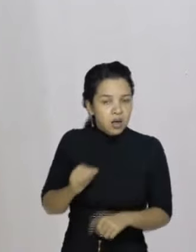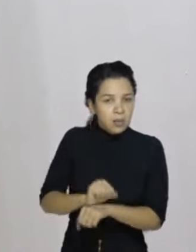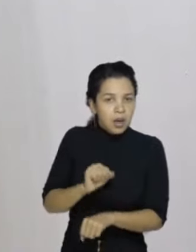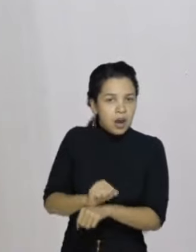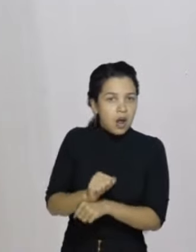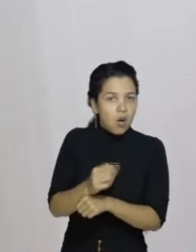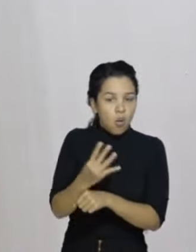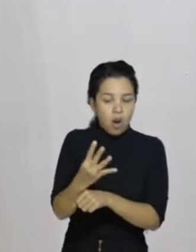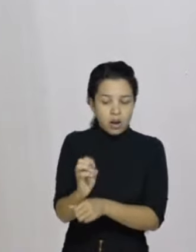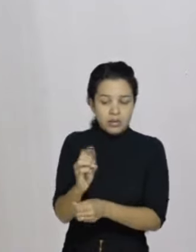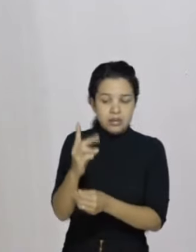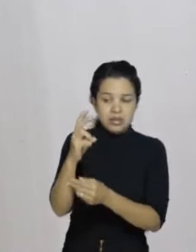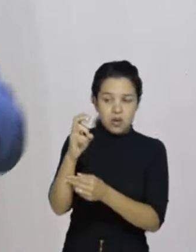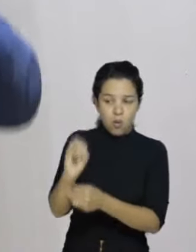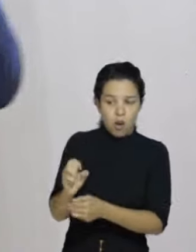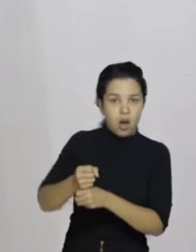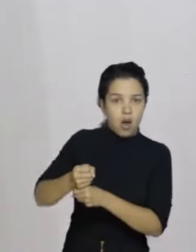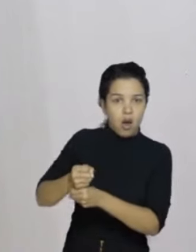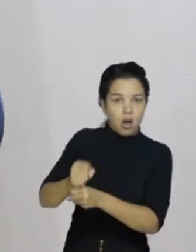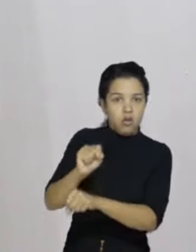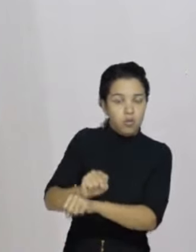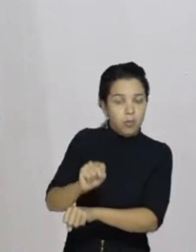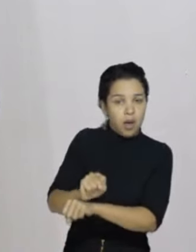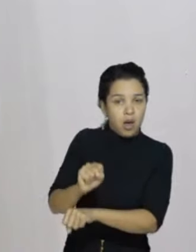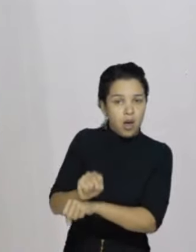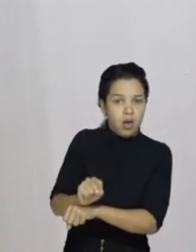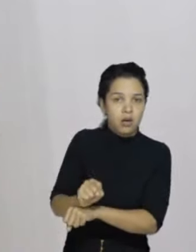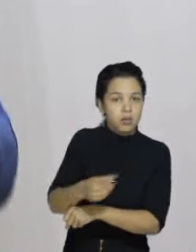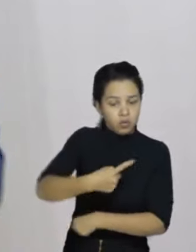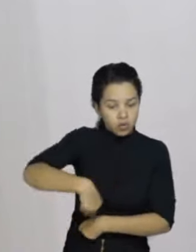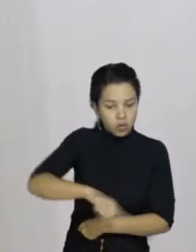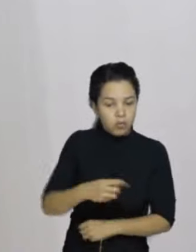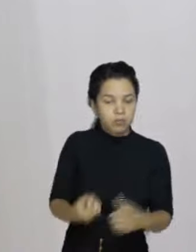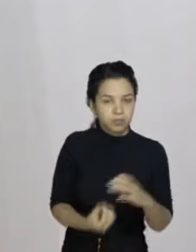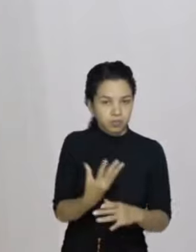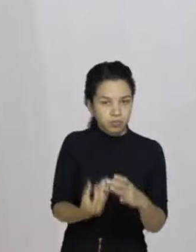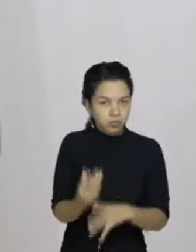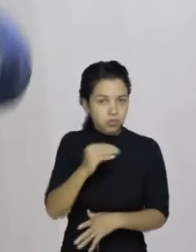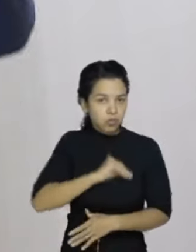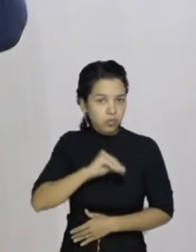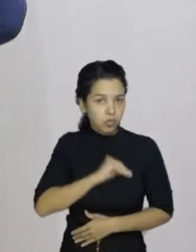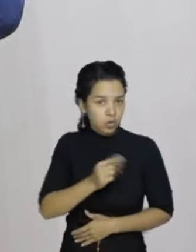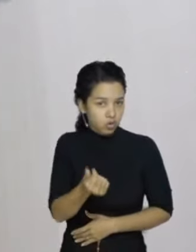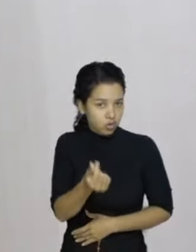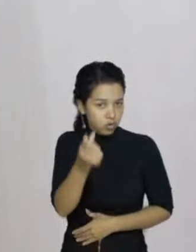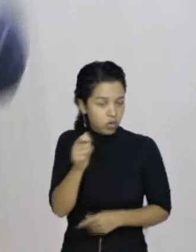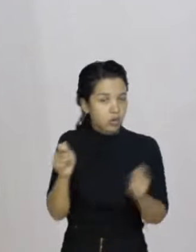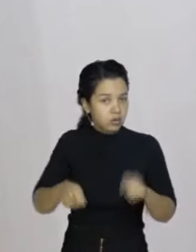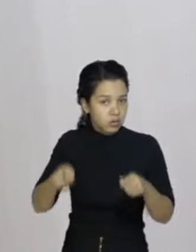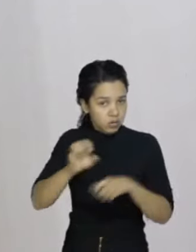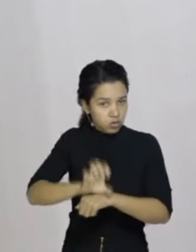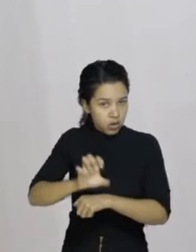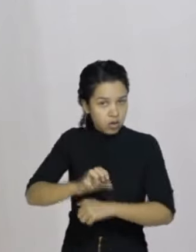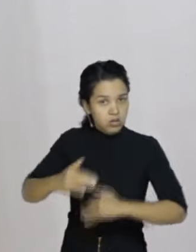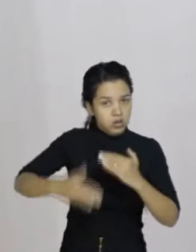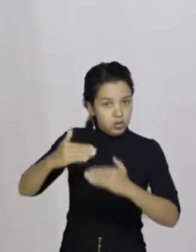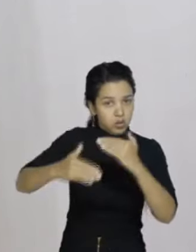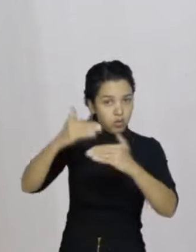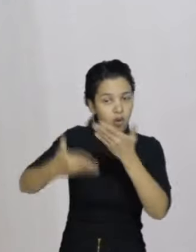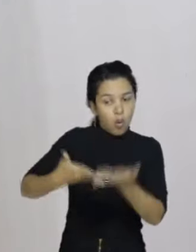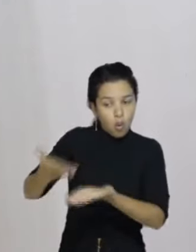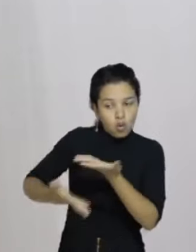50 anos esperando o dinheiro vim de Brasília sendo que nós produzimos recursos suficiente no estado para desenvolver e para